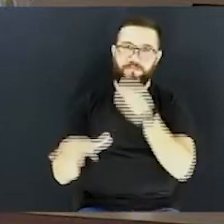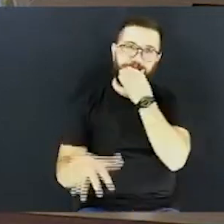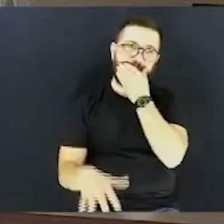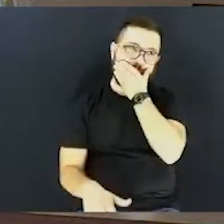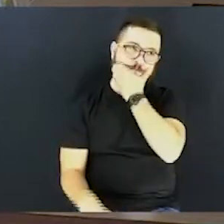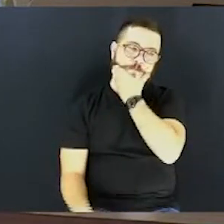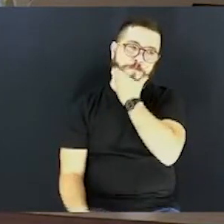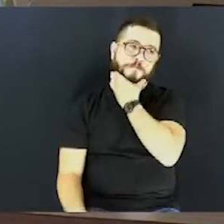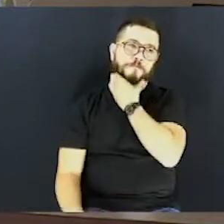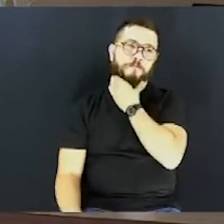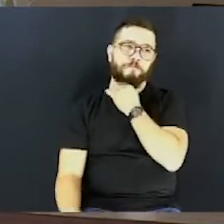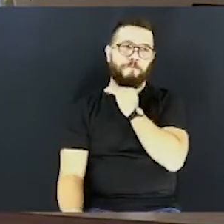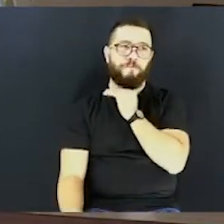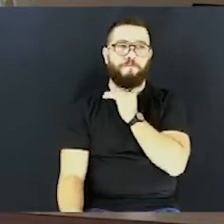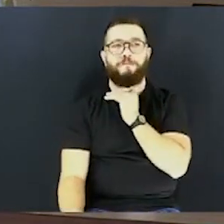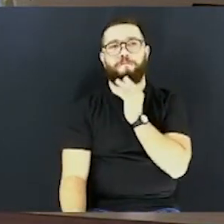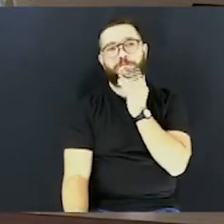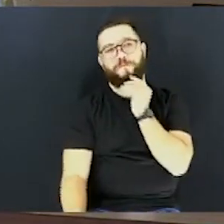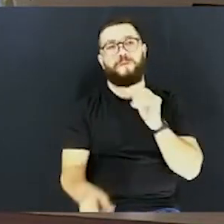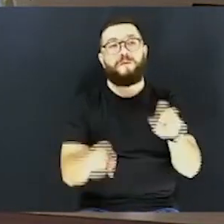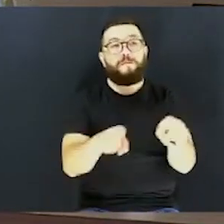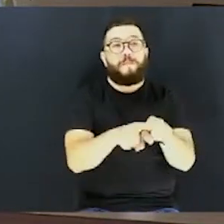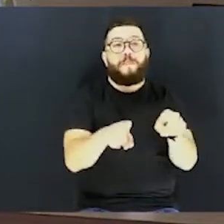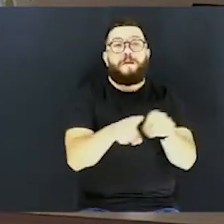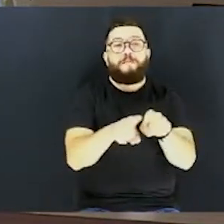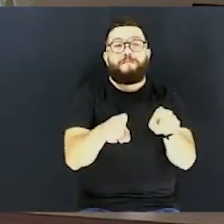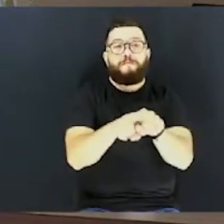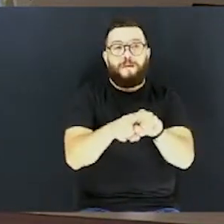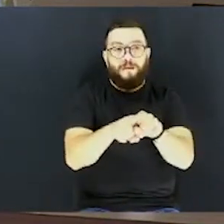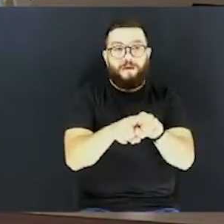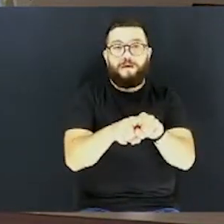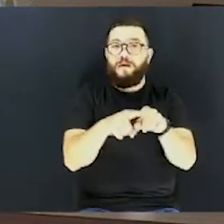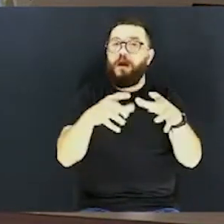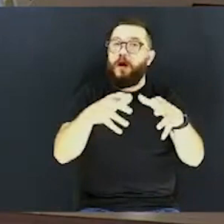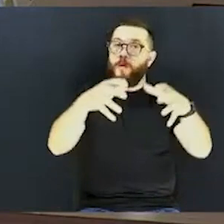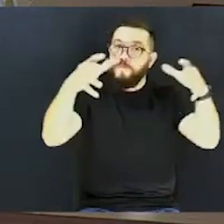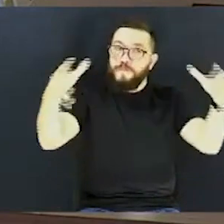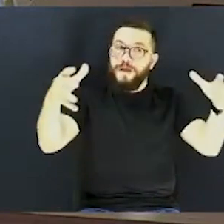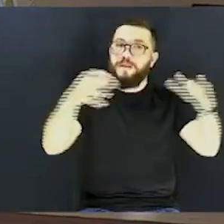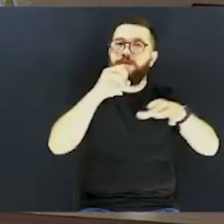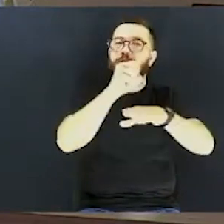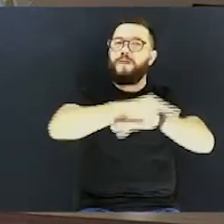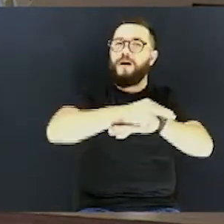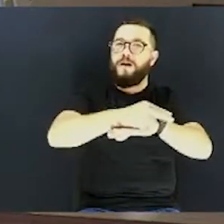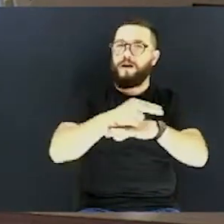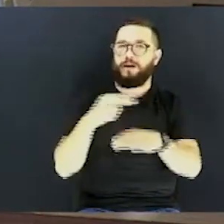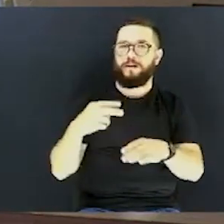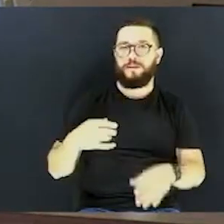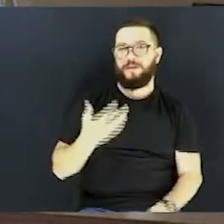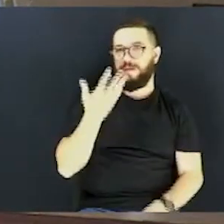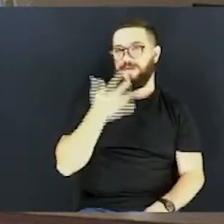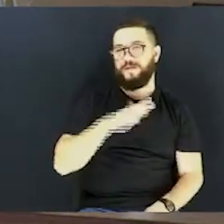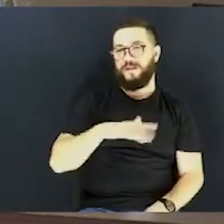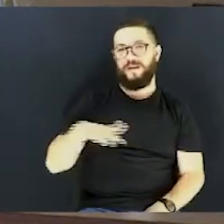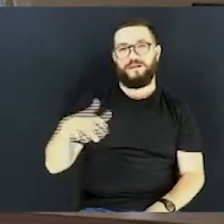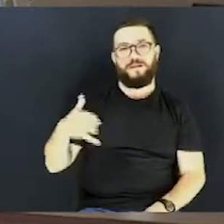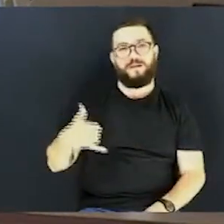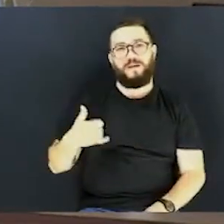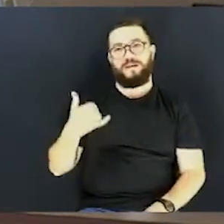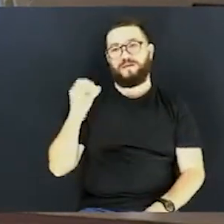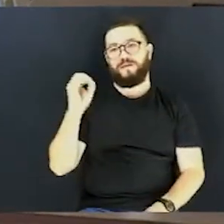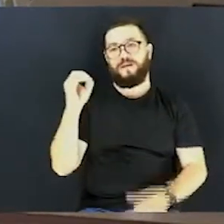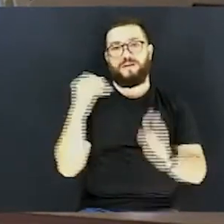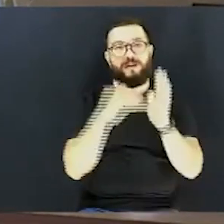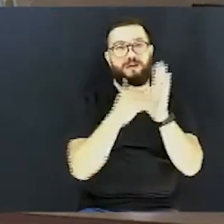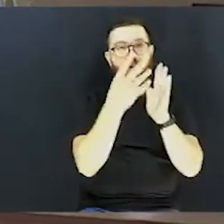do número de vagas disponíveis na rede municipal para as crianças de 0 a 3. Nós sabemos que no nosso país a educação a partir de 4 anos ela